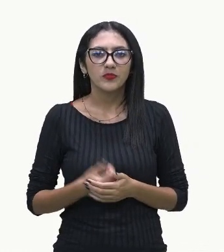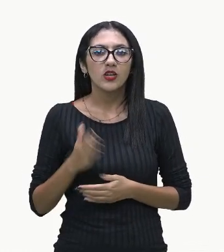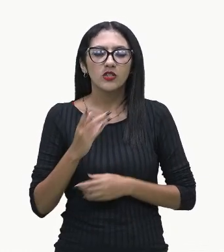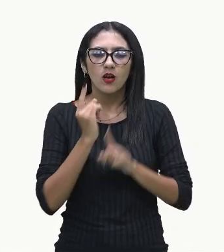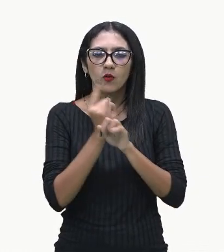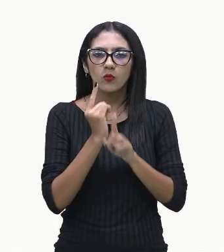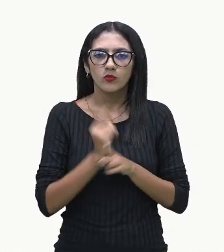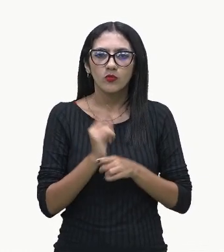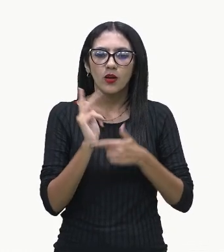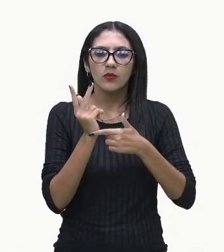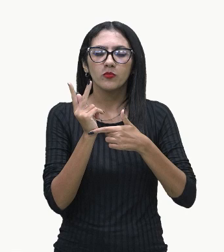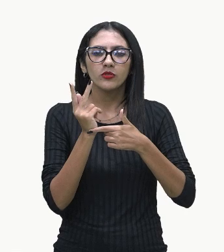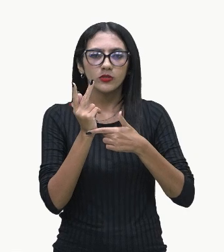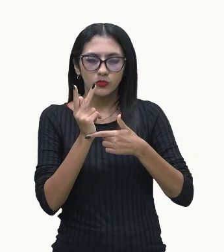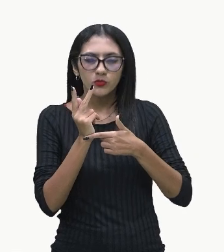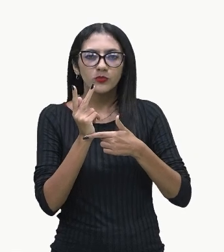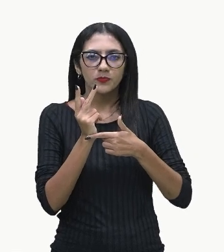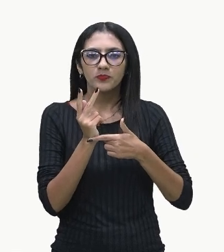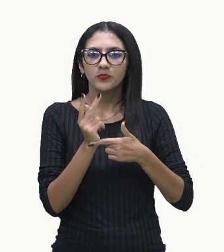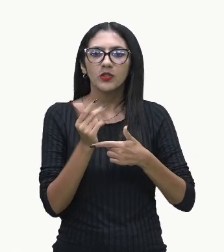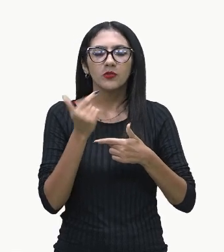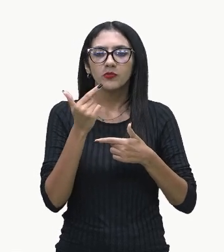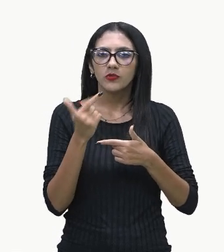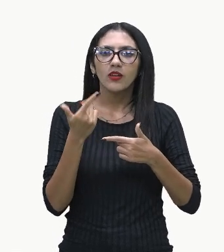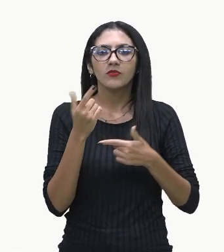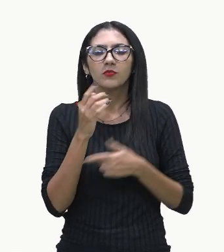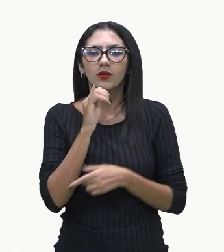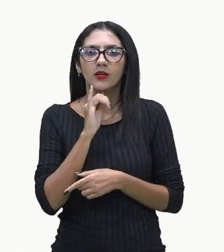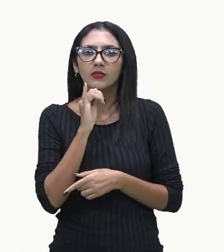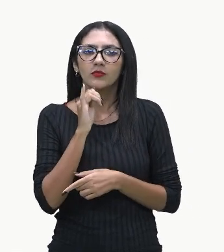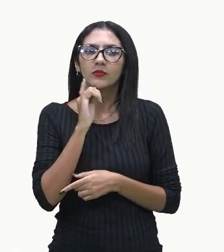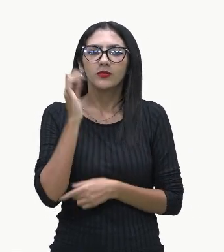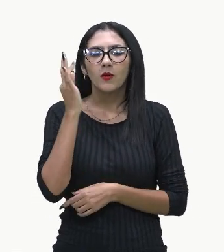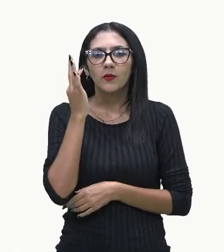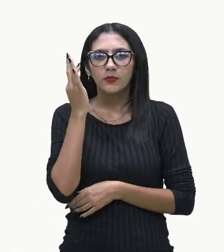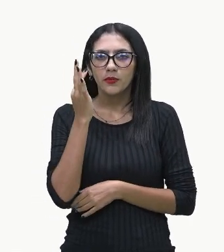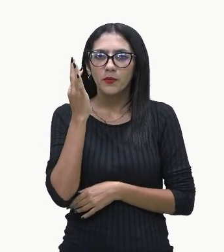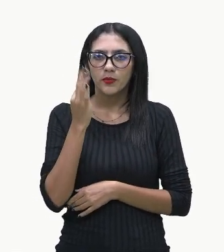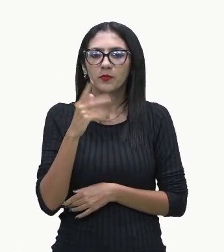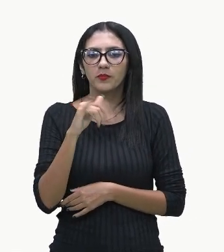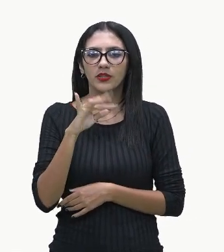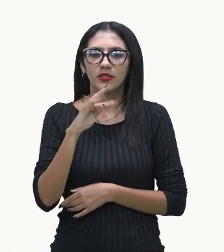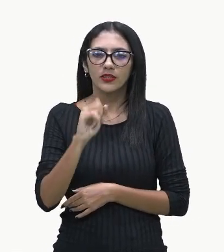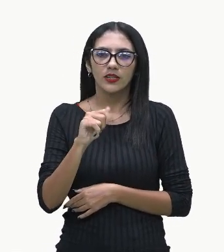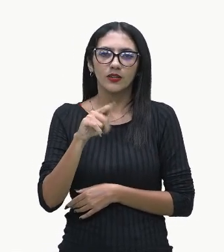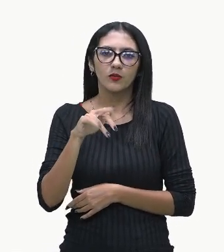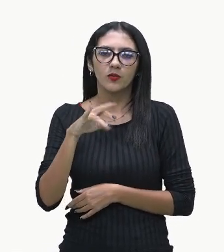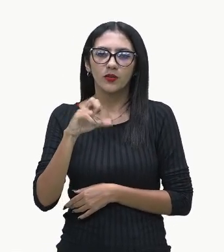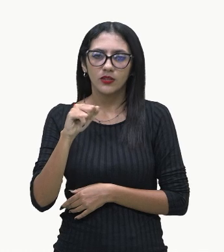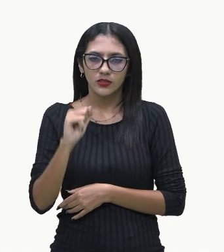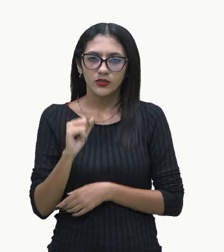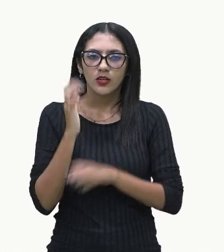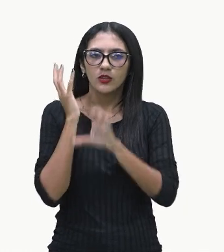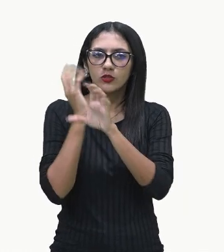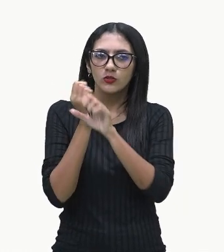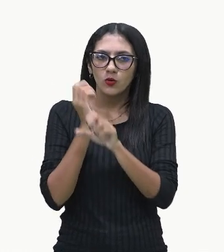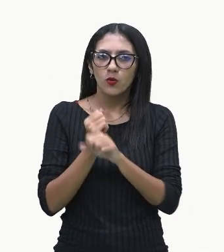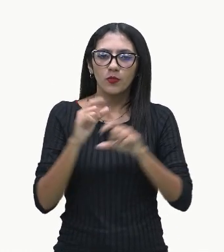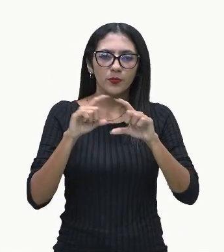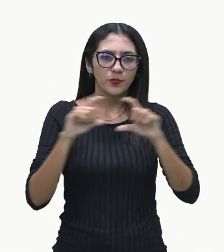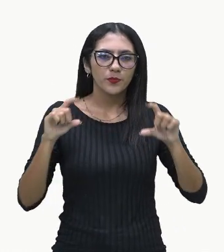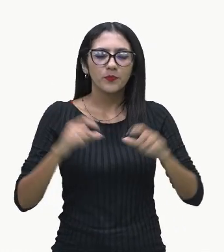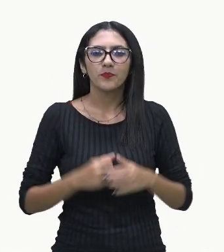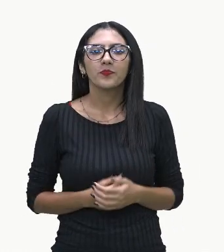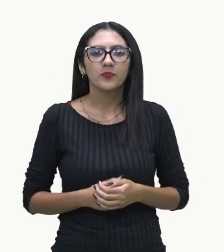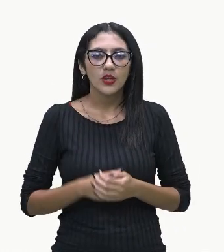hipotenusa sem precisar trabalhar ali com o teorema de Pitágoras. Por quê? Porque ele deu aí medida das